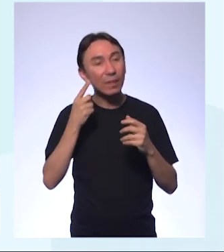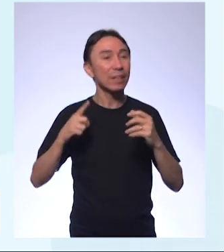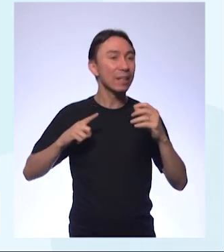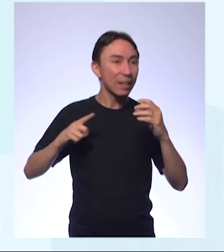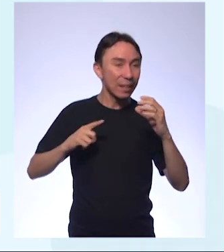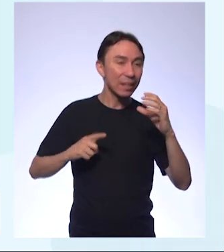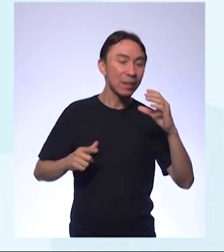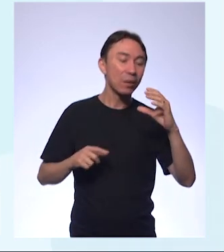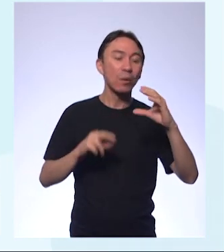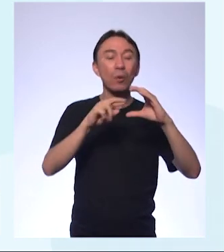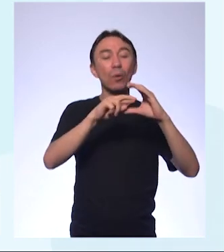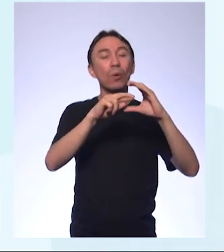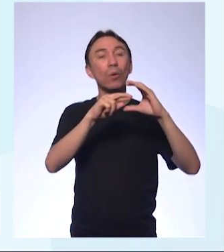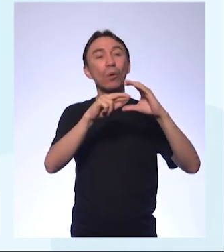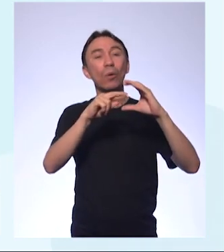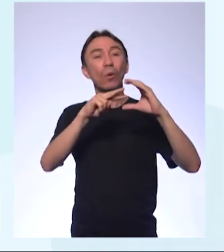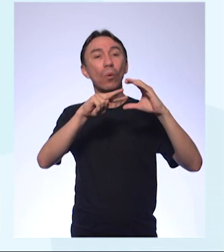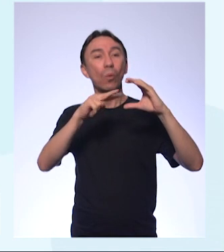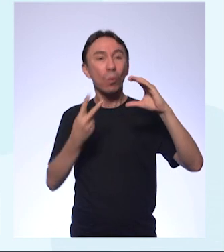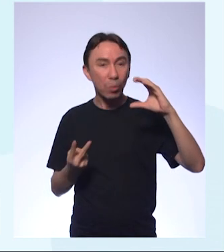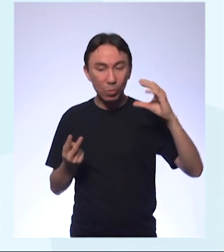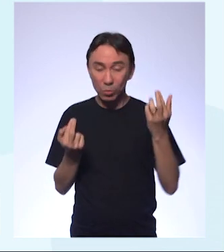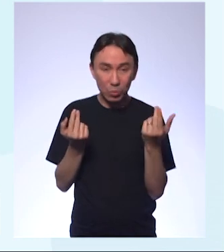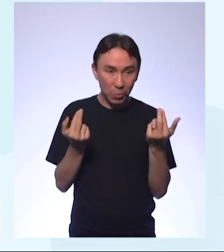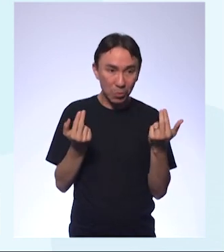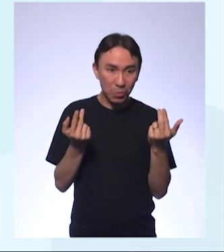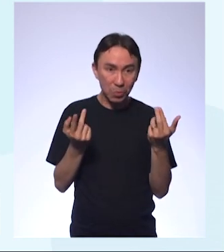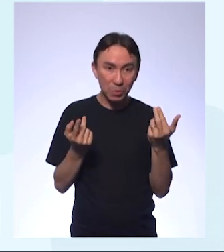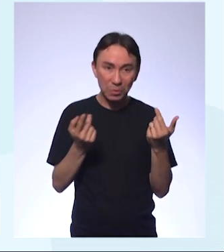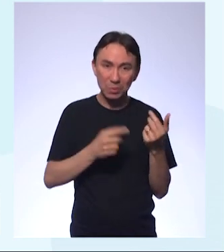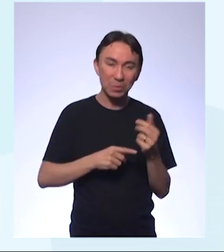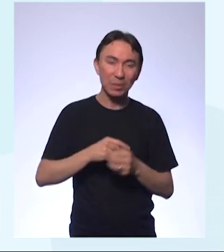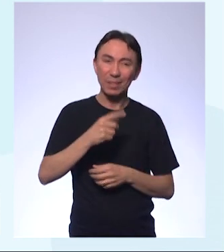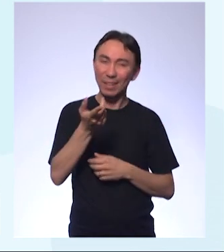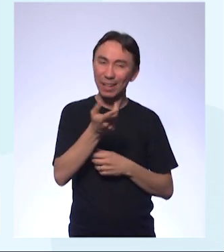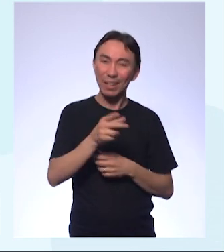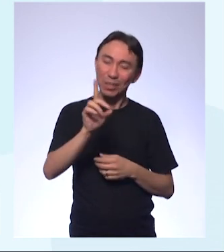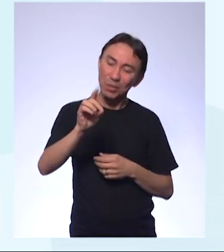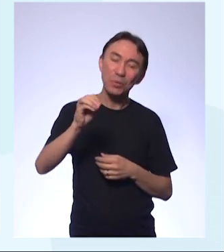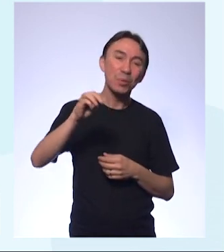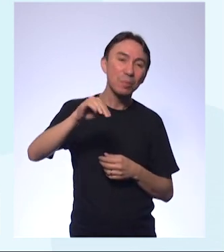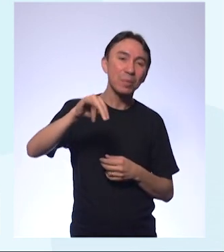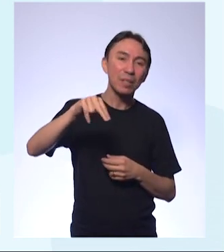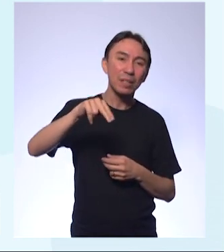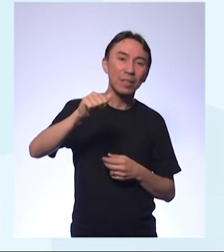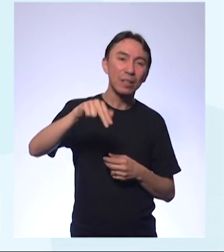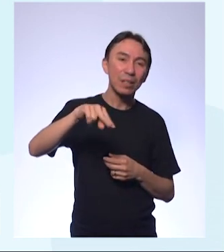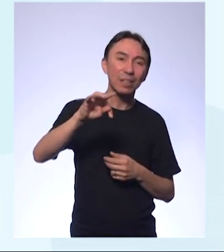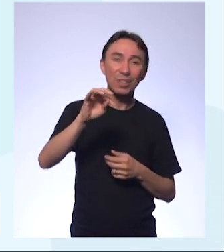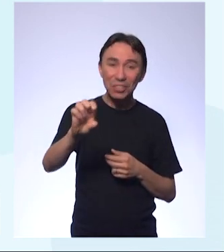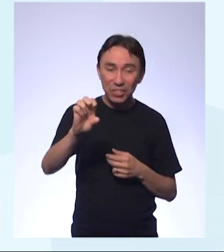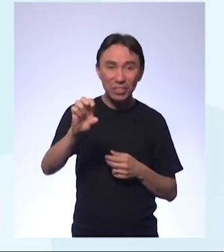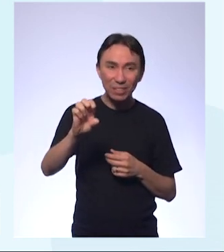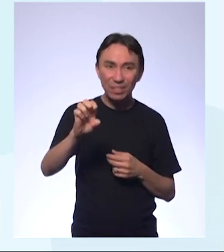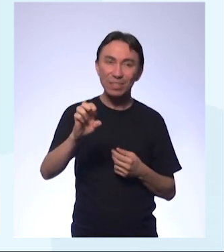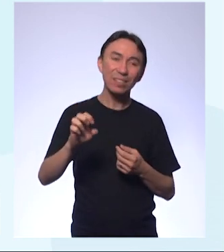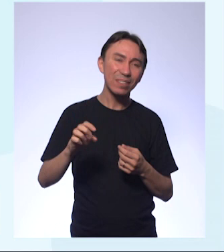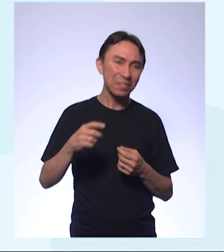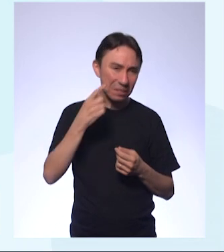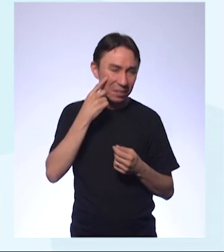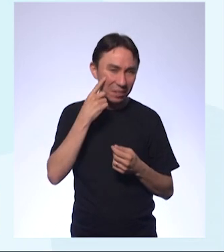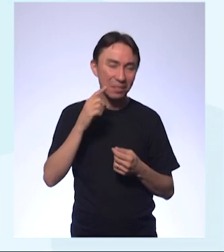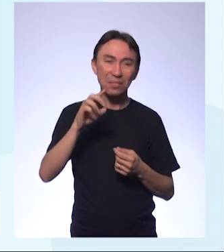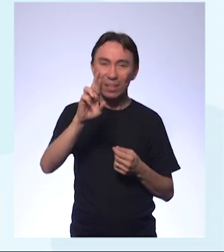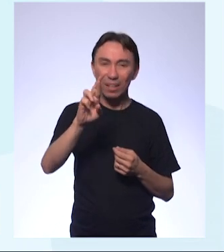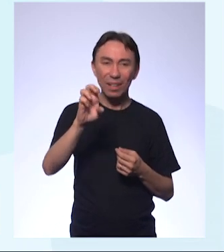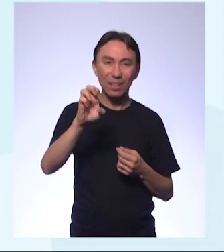homozigoto recessivo, dá para a gente observar que os dois, ó, possuem a mesma variação do gene.